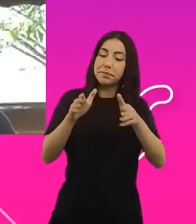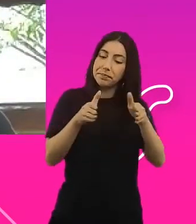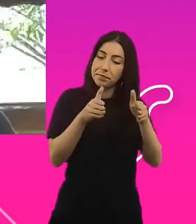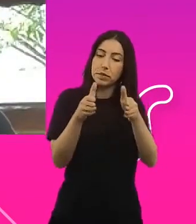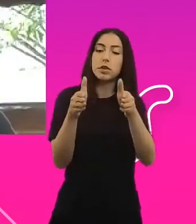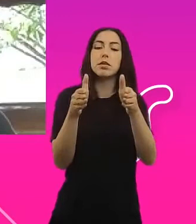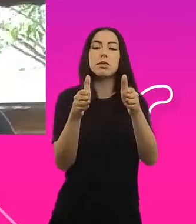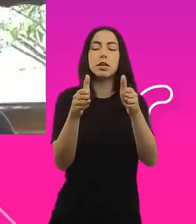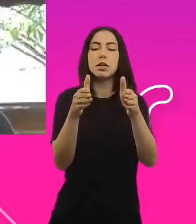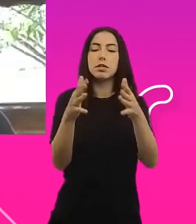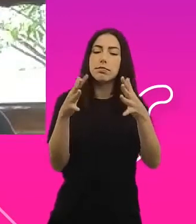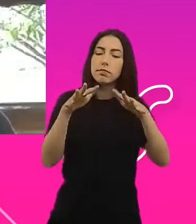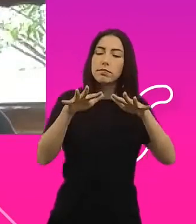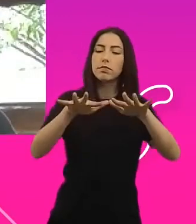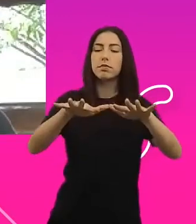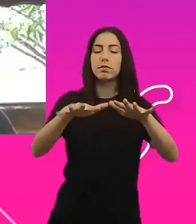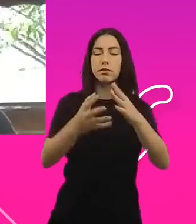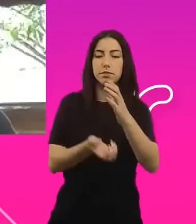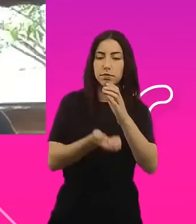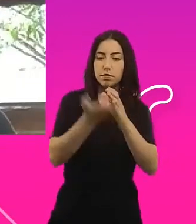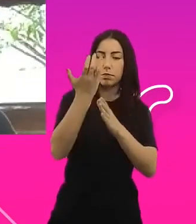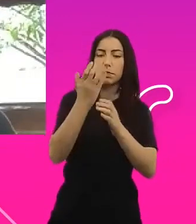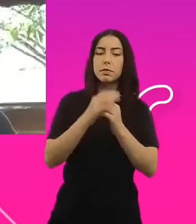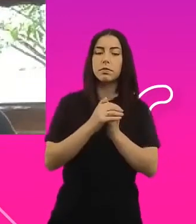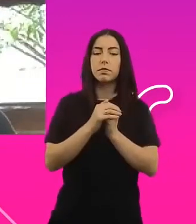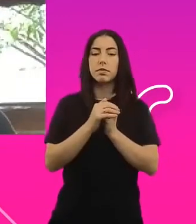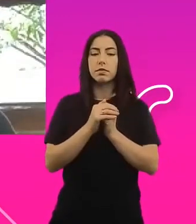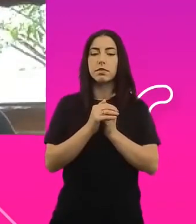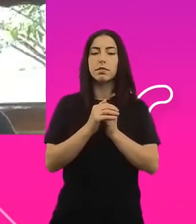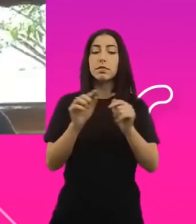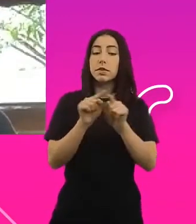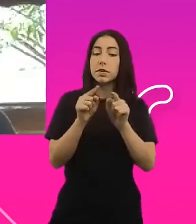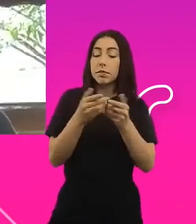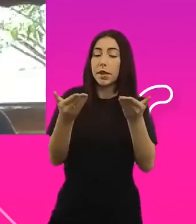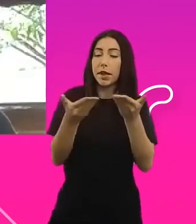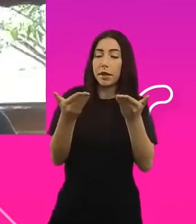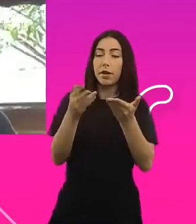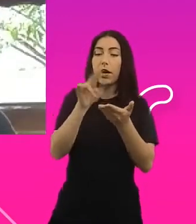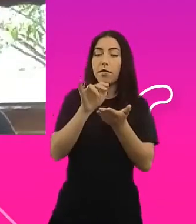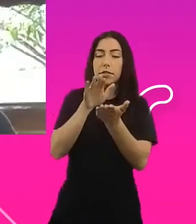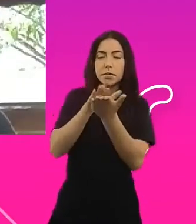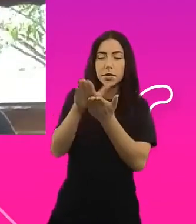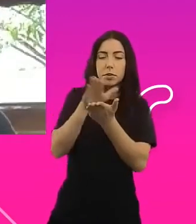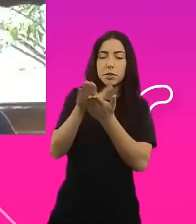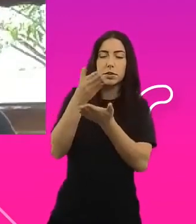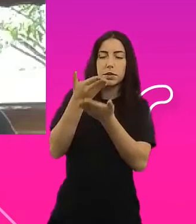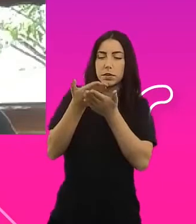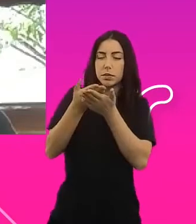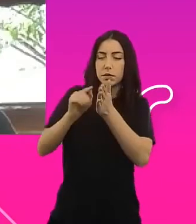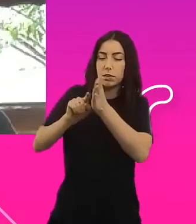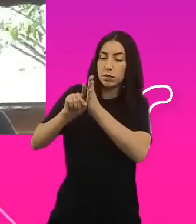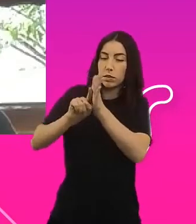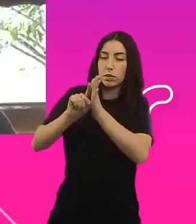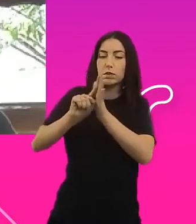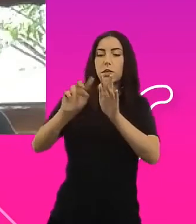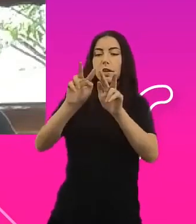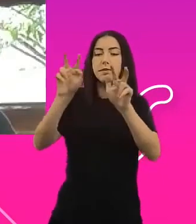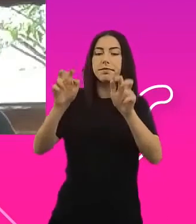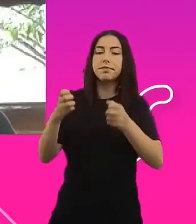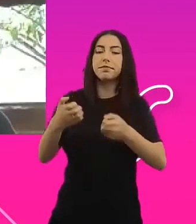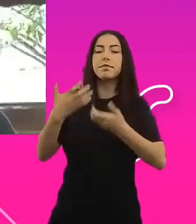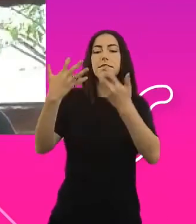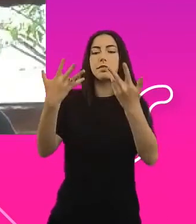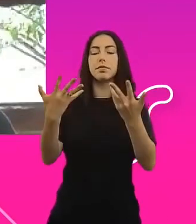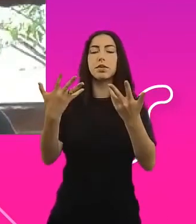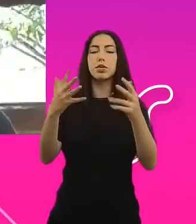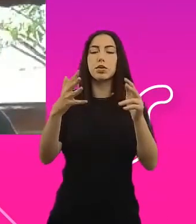a gente vai lançar um estudo agora, em novembro, que vai falar sobre inclusão produtiva